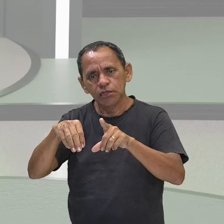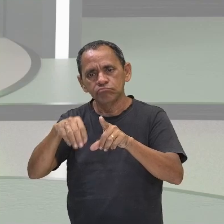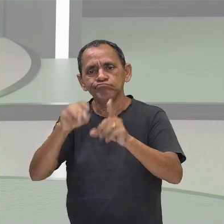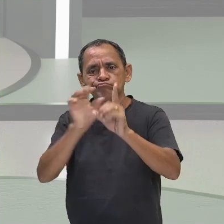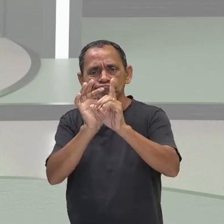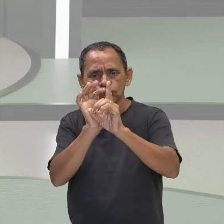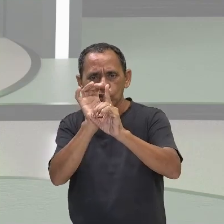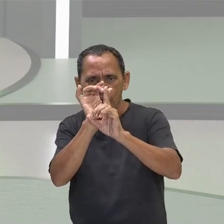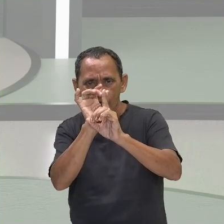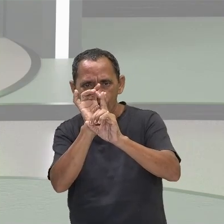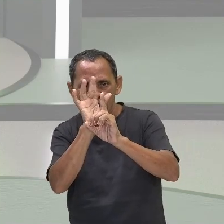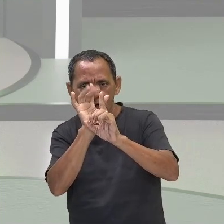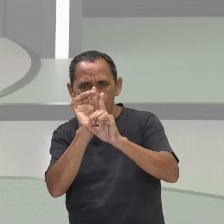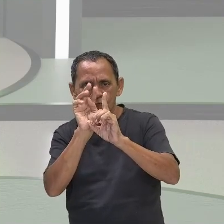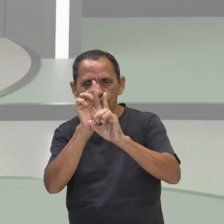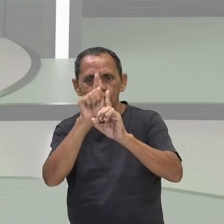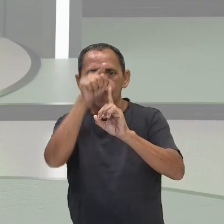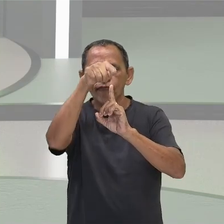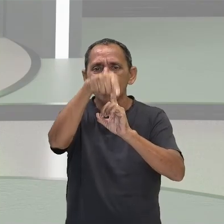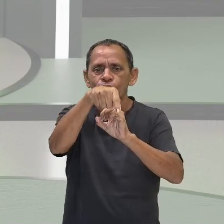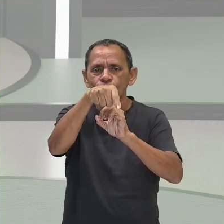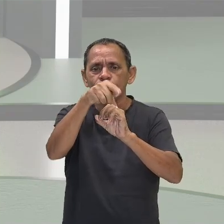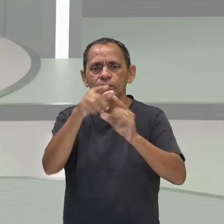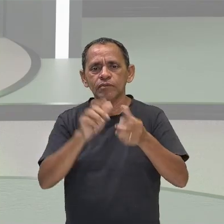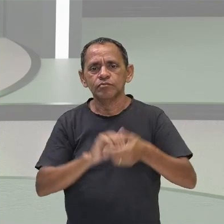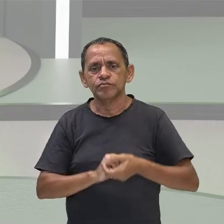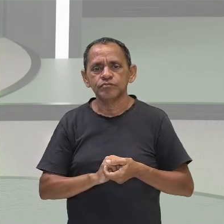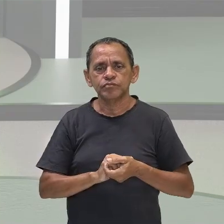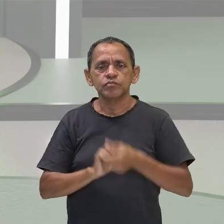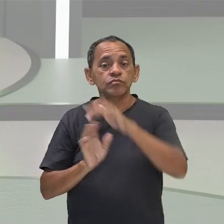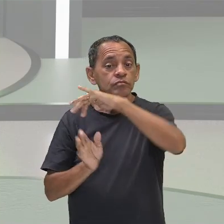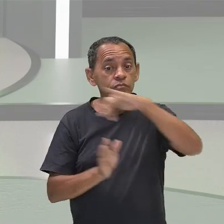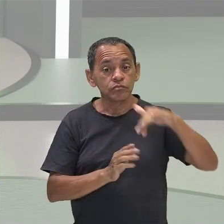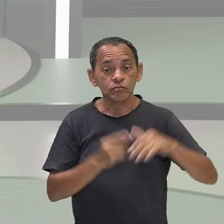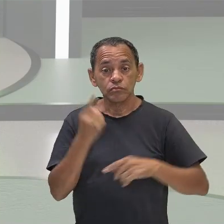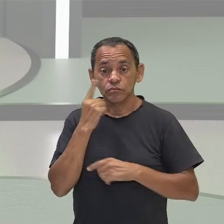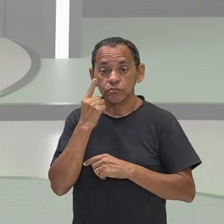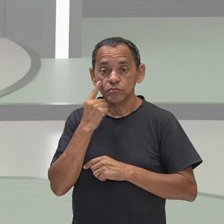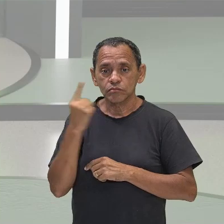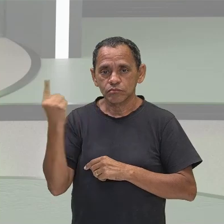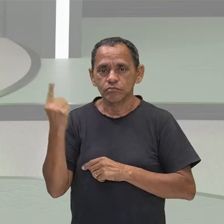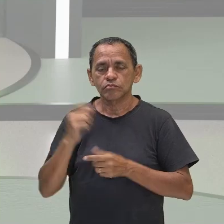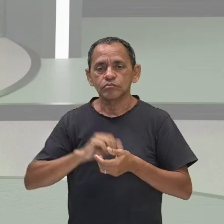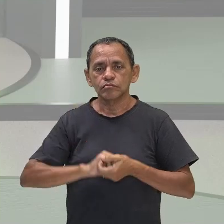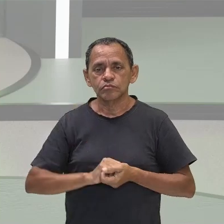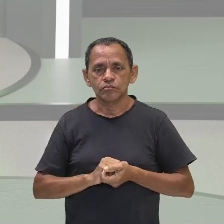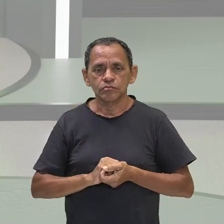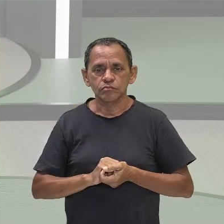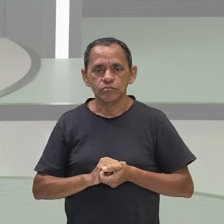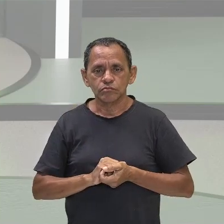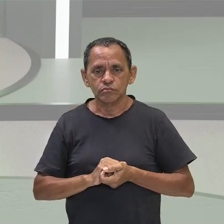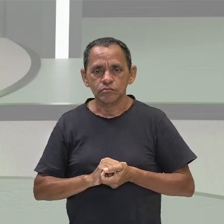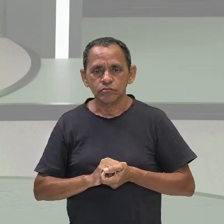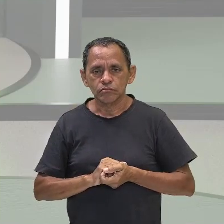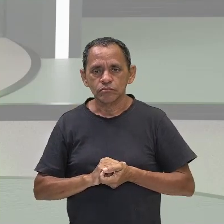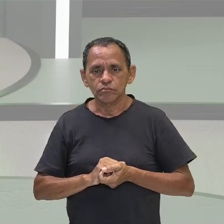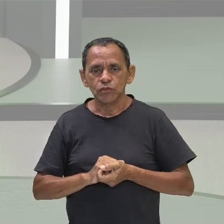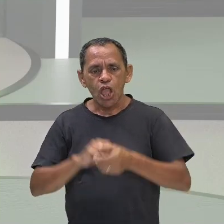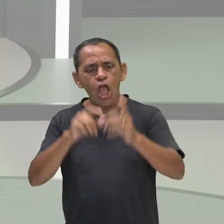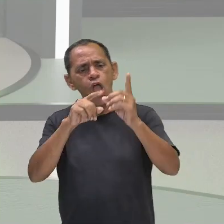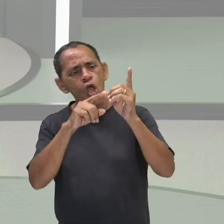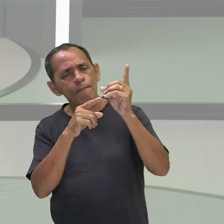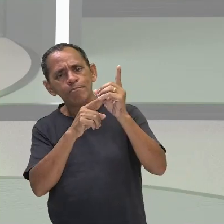pela vesícula seminal. Vamos aqui, ó, novamente no outro lado, tá? Olha,